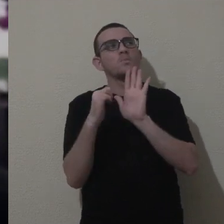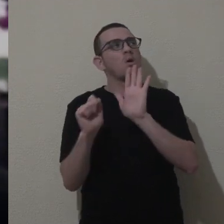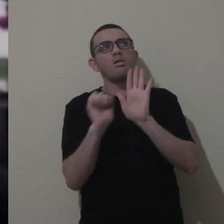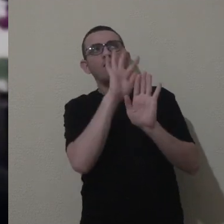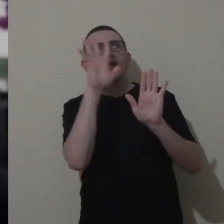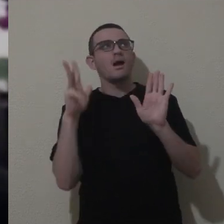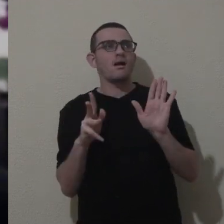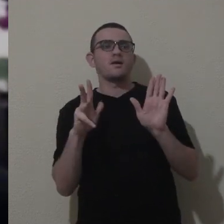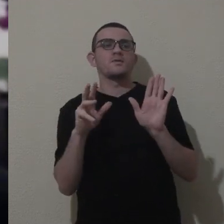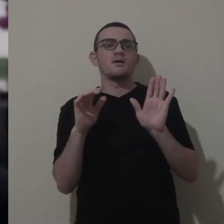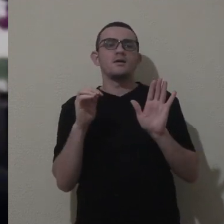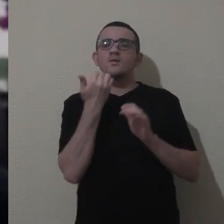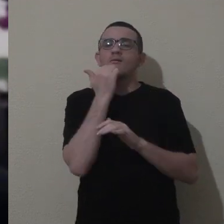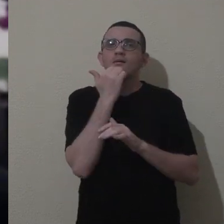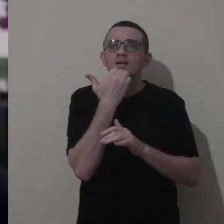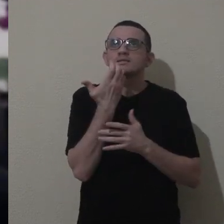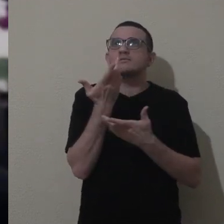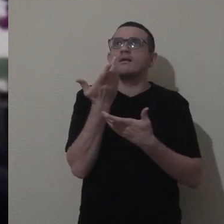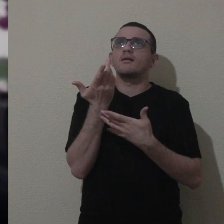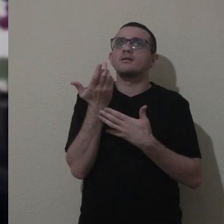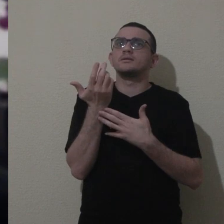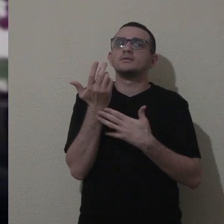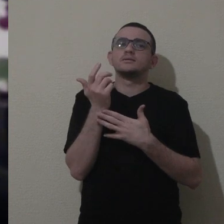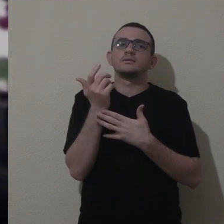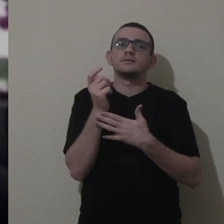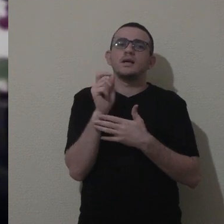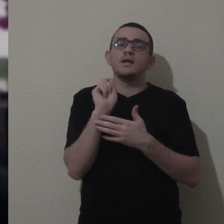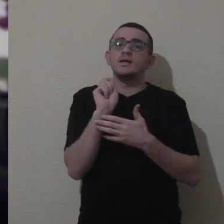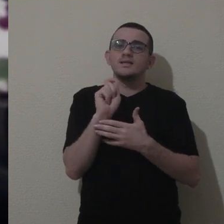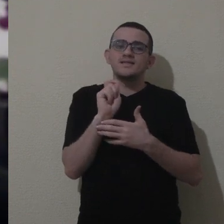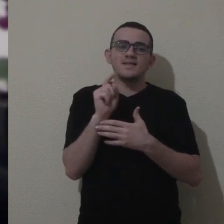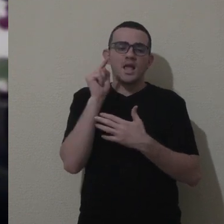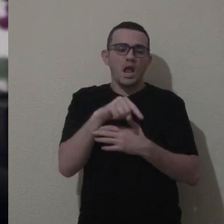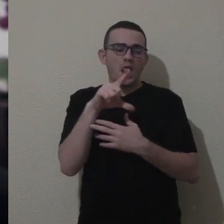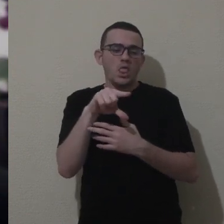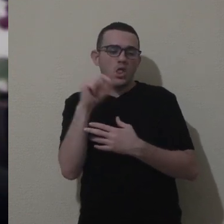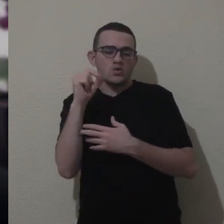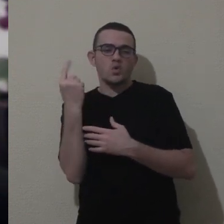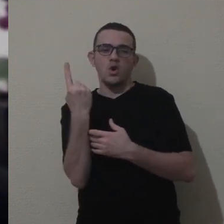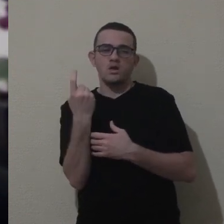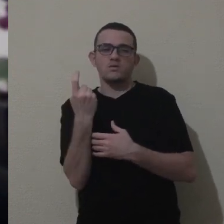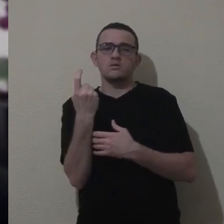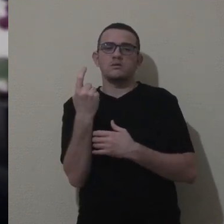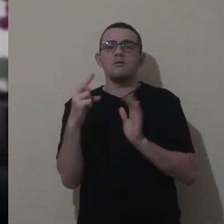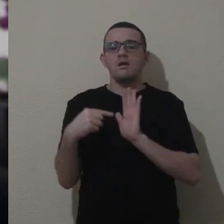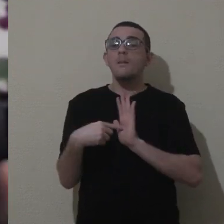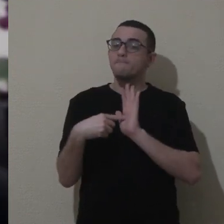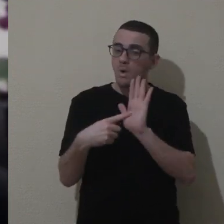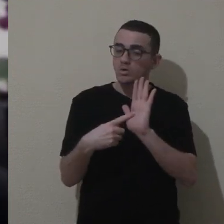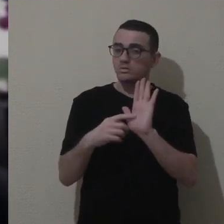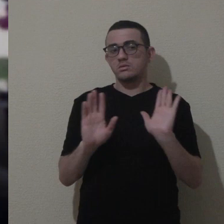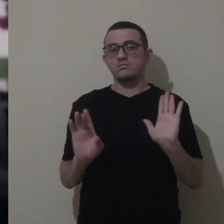desenhado. Ela, como se diz, a ciência, ela no sentido que ela não toma a decisão, a ciência te mostra